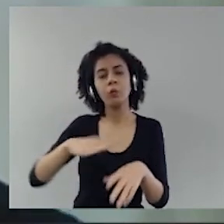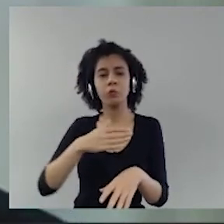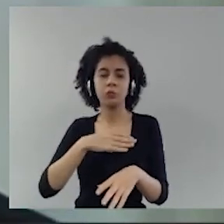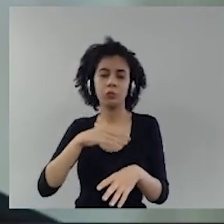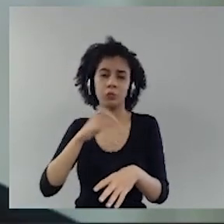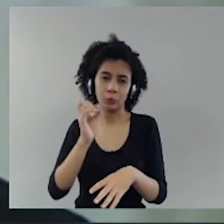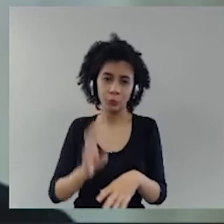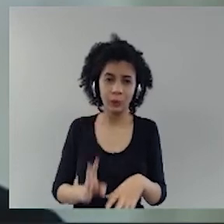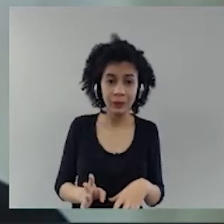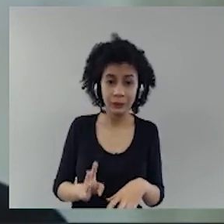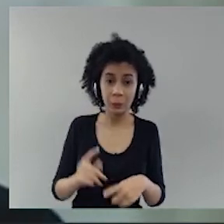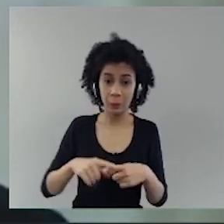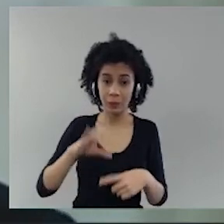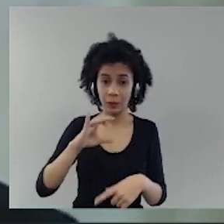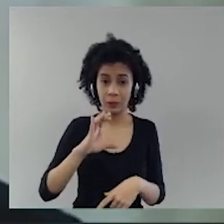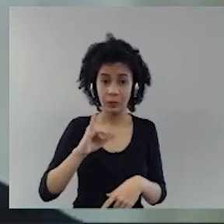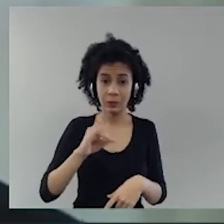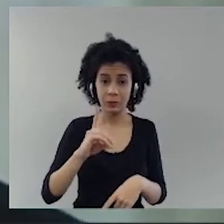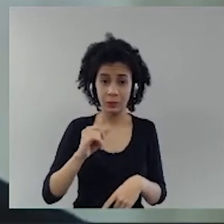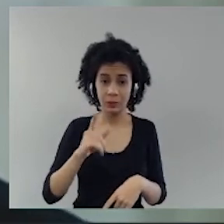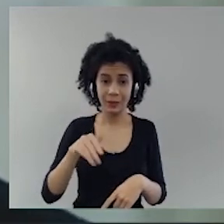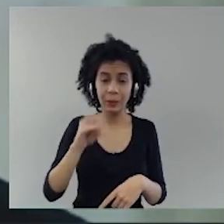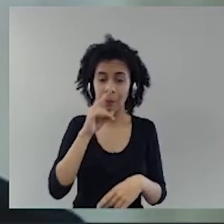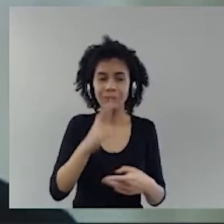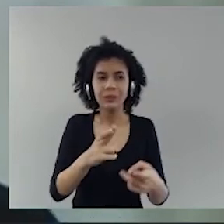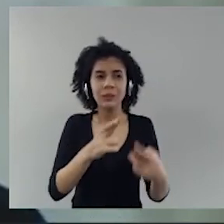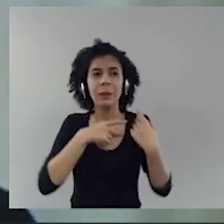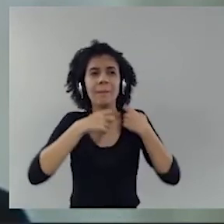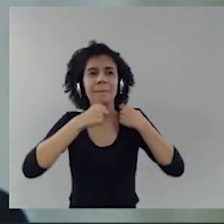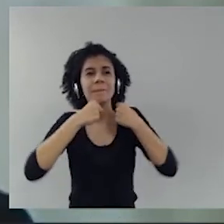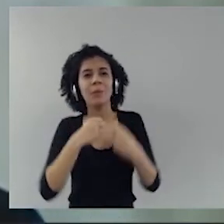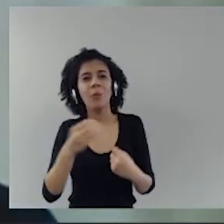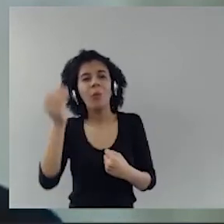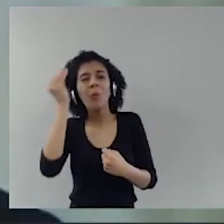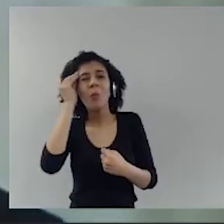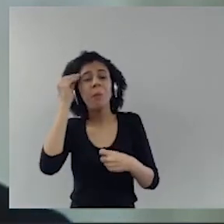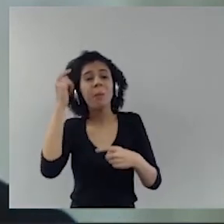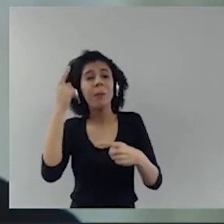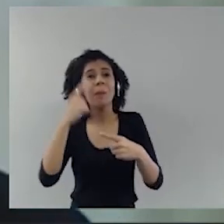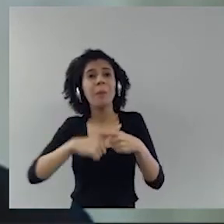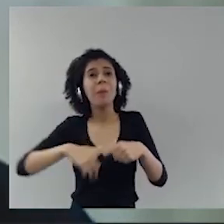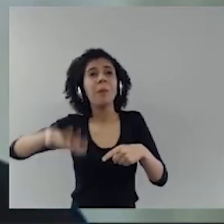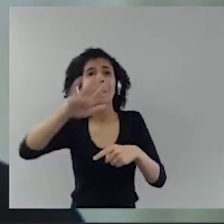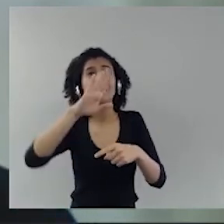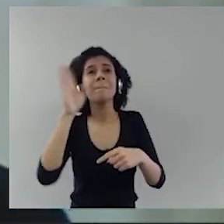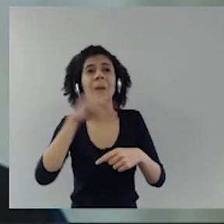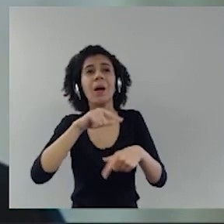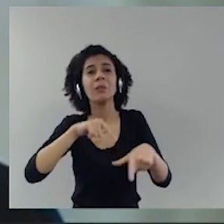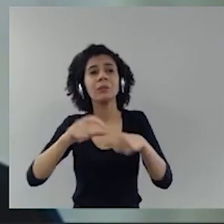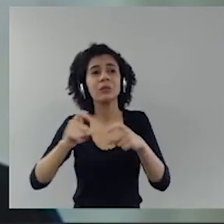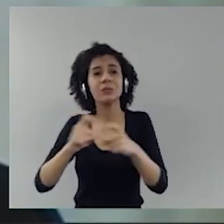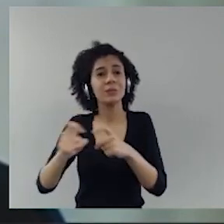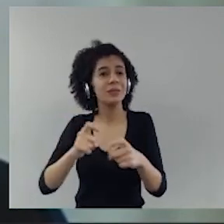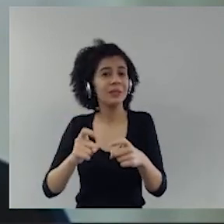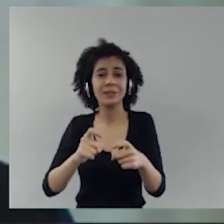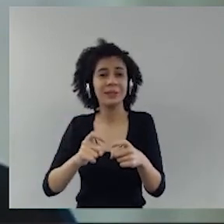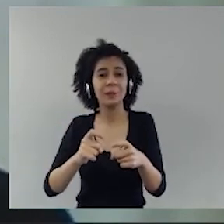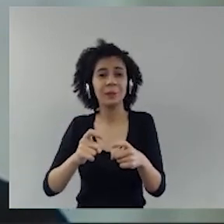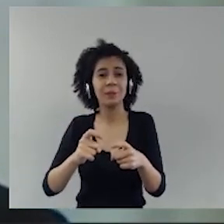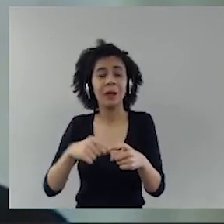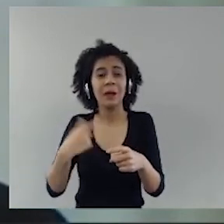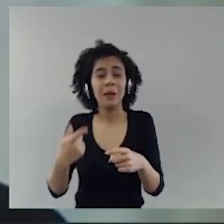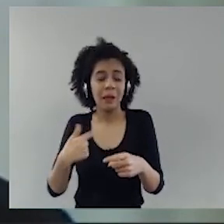última análise é quem paga esta conta pelas más contratações levadas a efeito